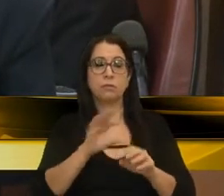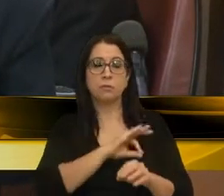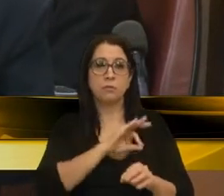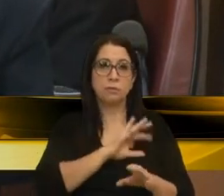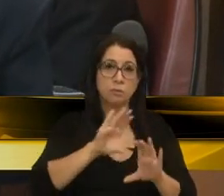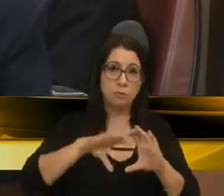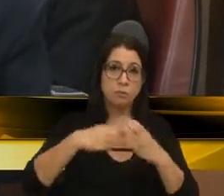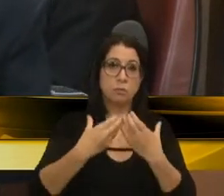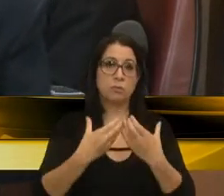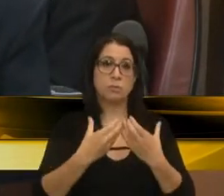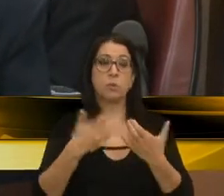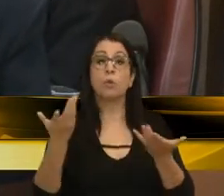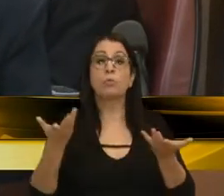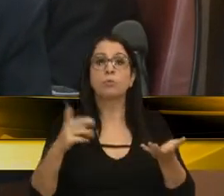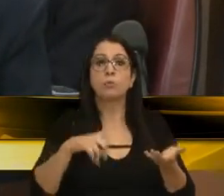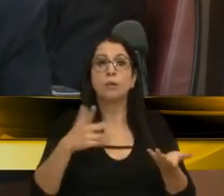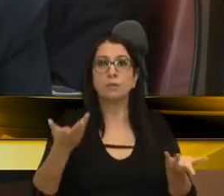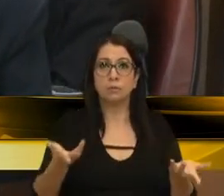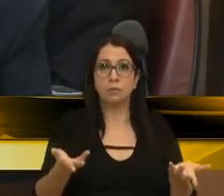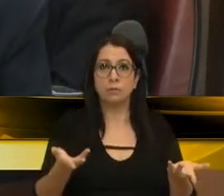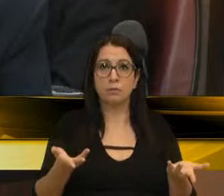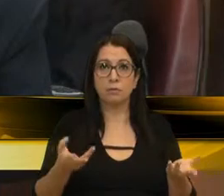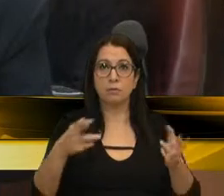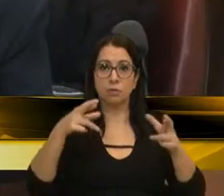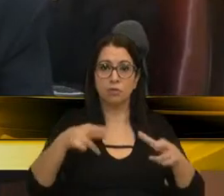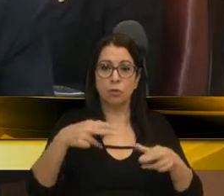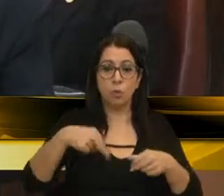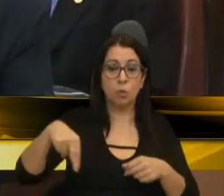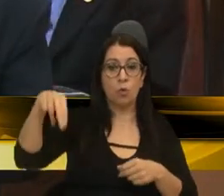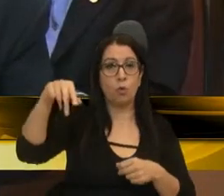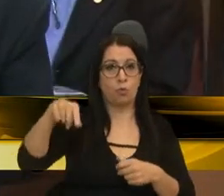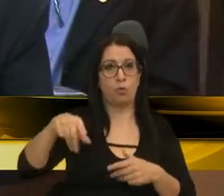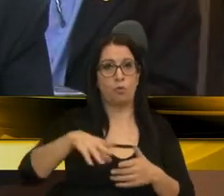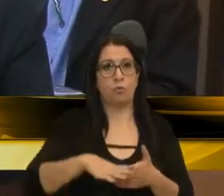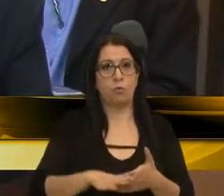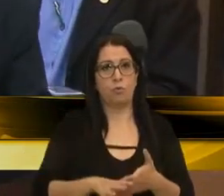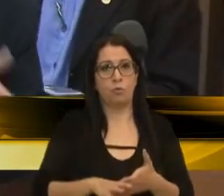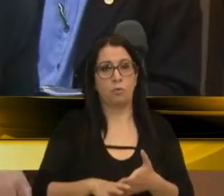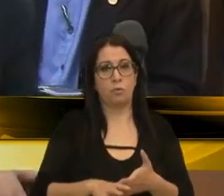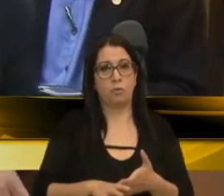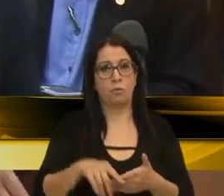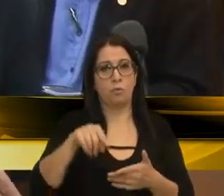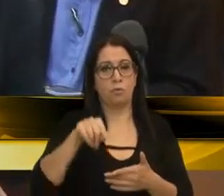está a polícia comunitária da região norte, que foi aqui,